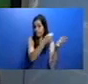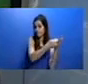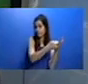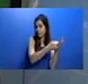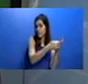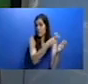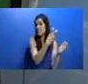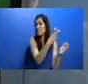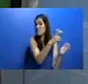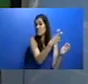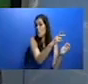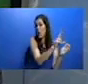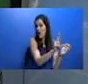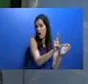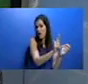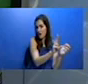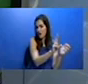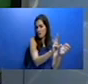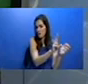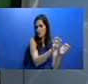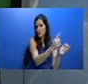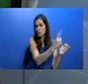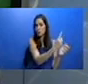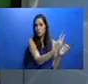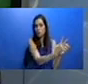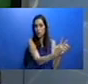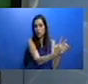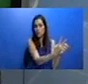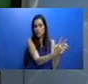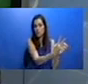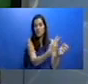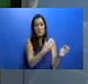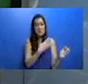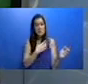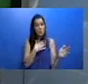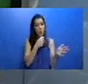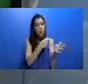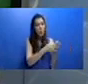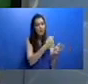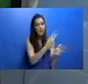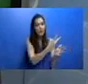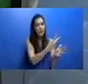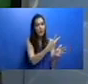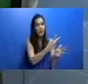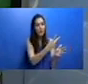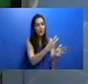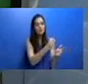pagaria R$5 numa dúzia, e se eu fosse comprar 2, eu pagaria o dobro, né?